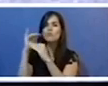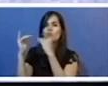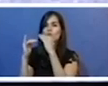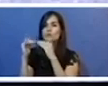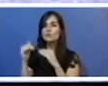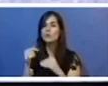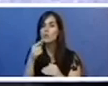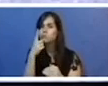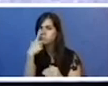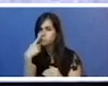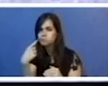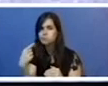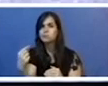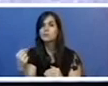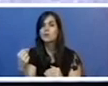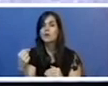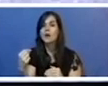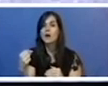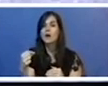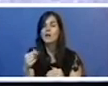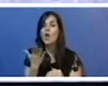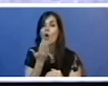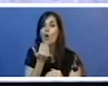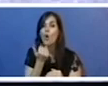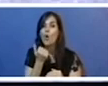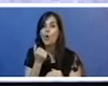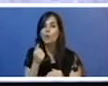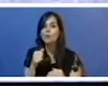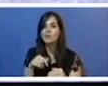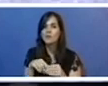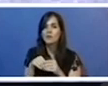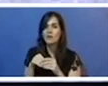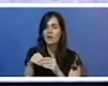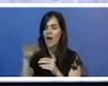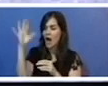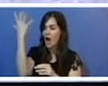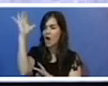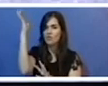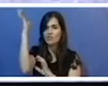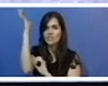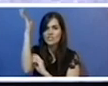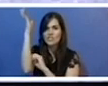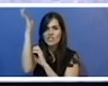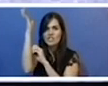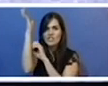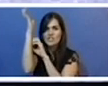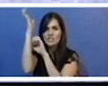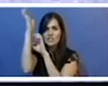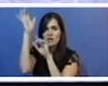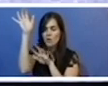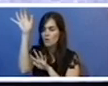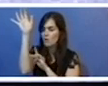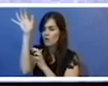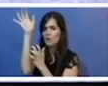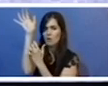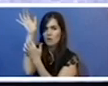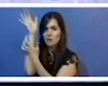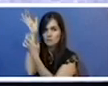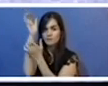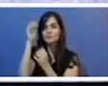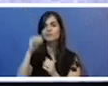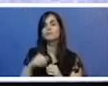selecionado essa característica, porque ele se alimenta a partir de cupins e de formigas. E pode-se encontrar a